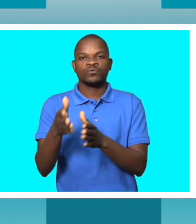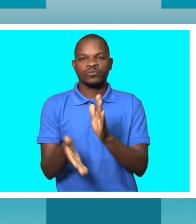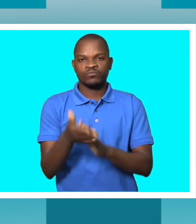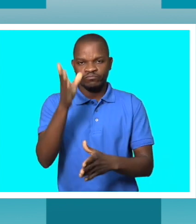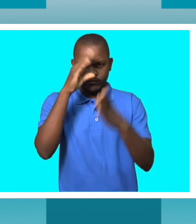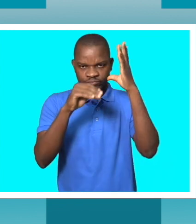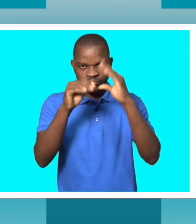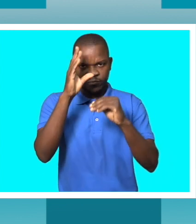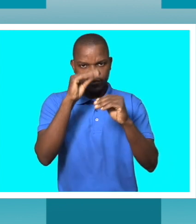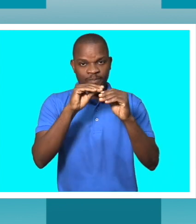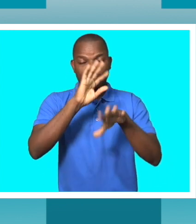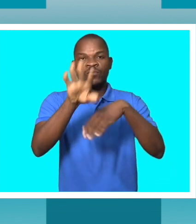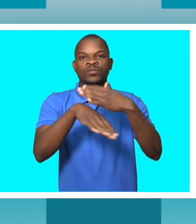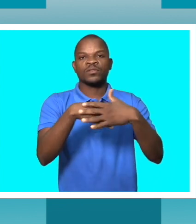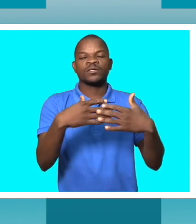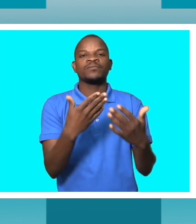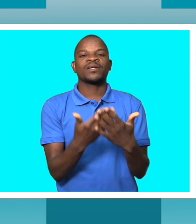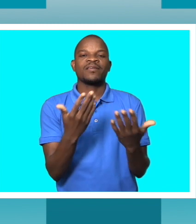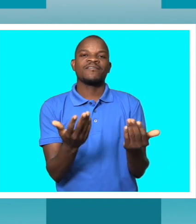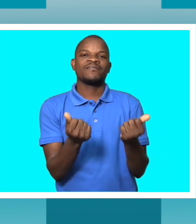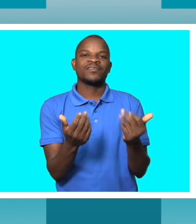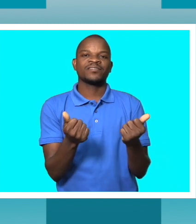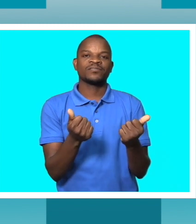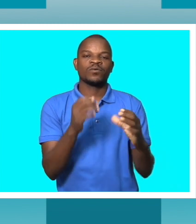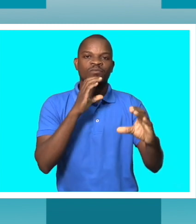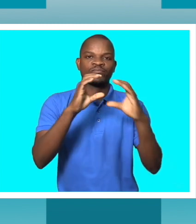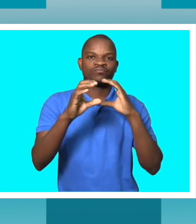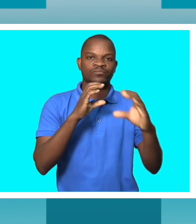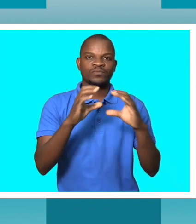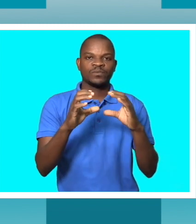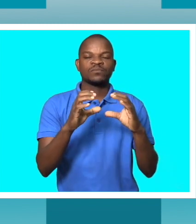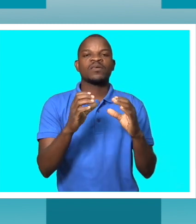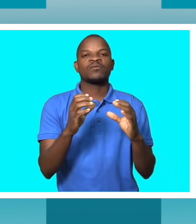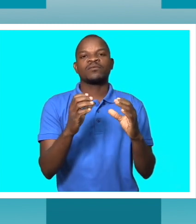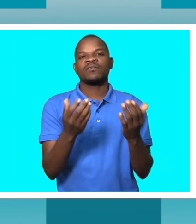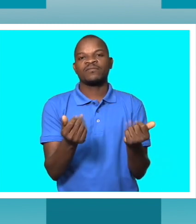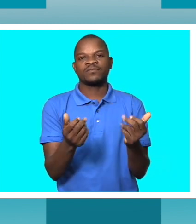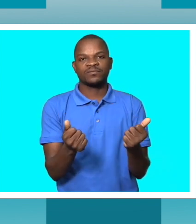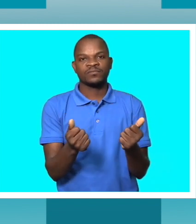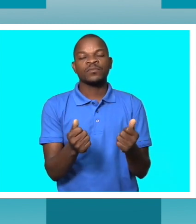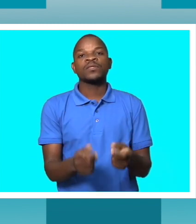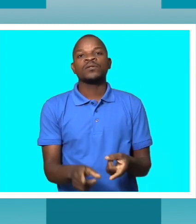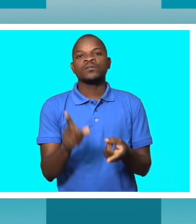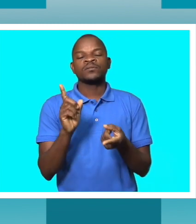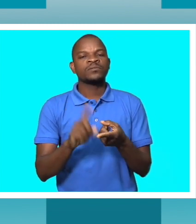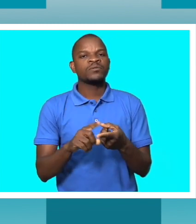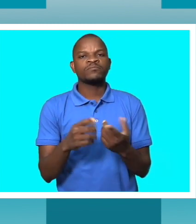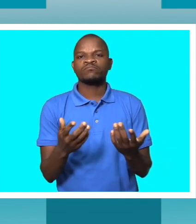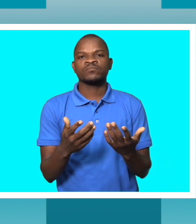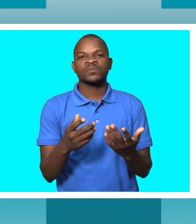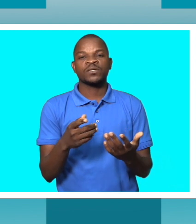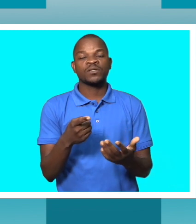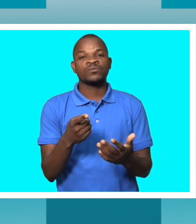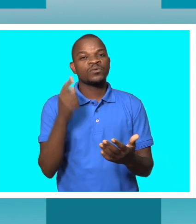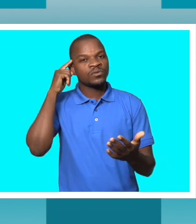já serem capacitados em língua de sinais, que é para flexibilizar esta comunicação, para facilitar a comunicação. E